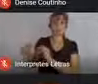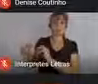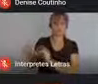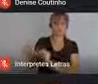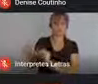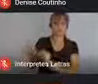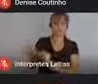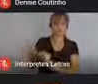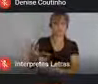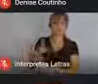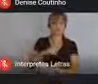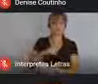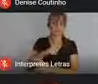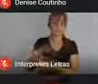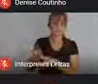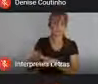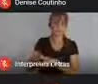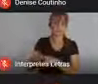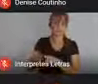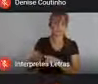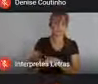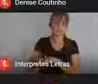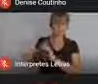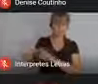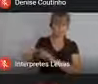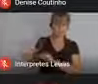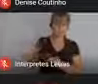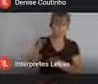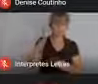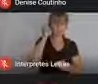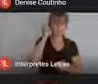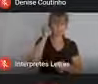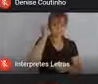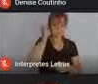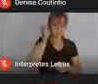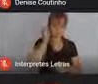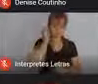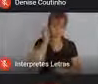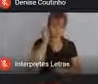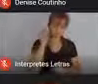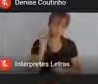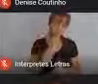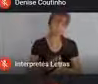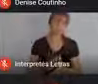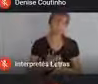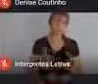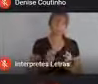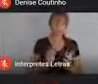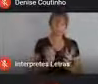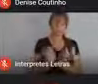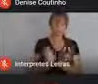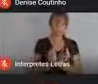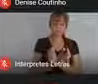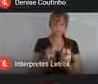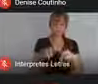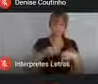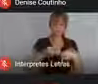jabá, aí você pode pensar, poxa, mas isso não é falado só pelos quilombolas. Isso é falado no Brasil